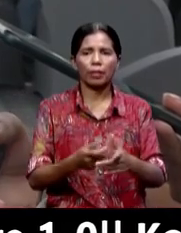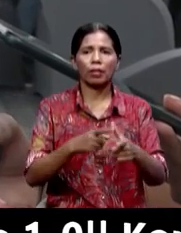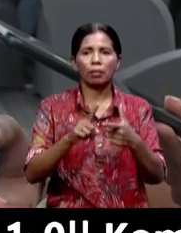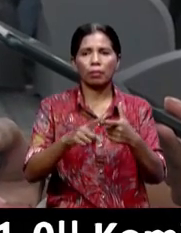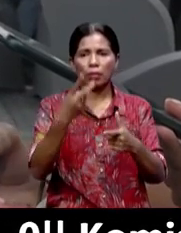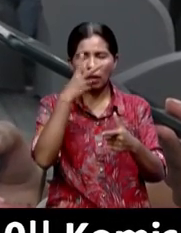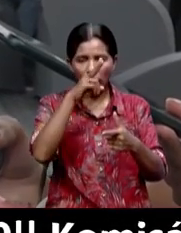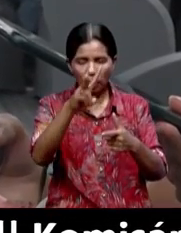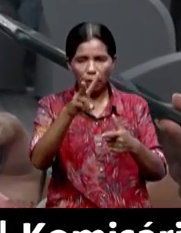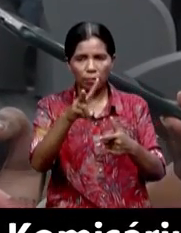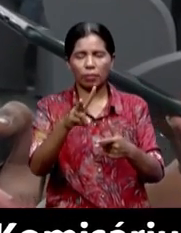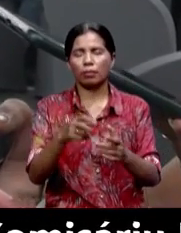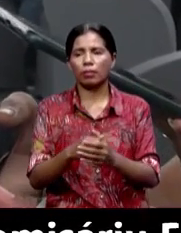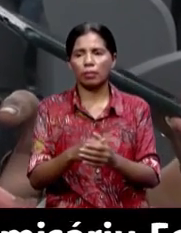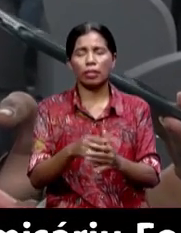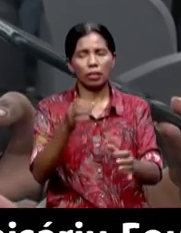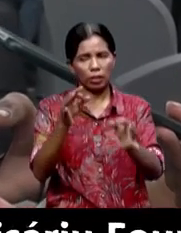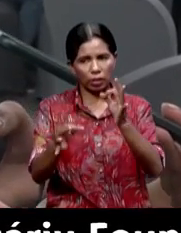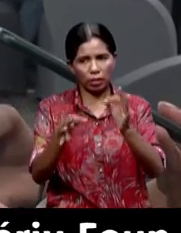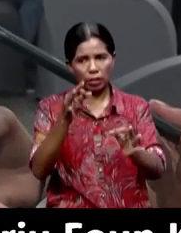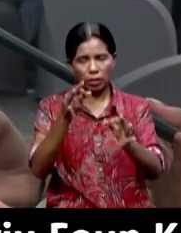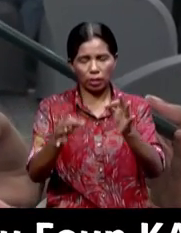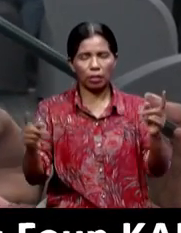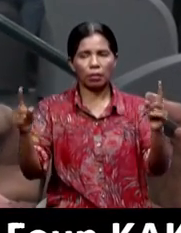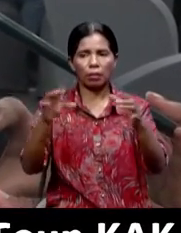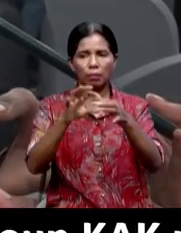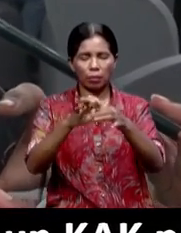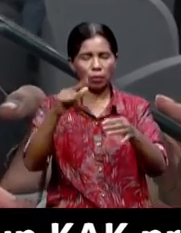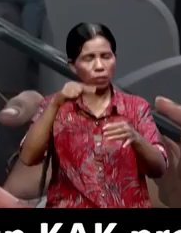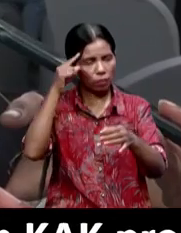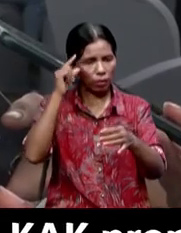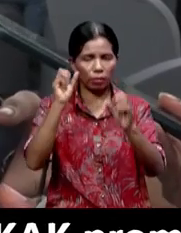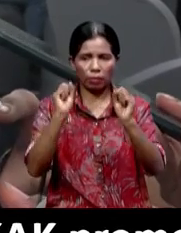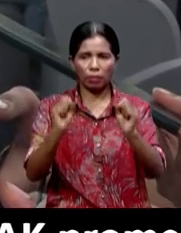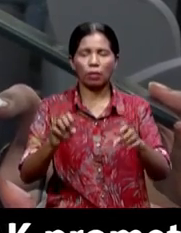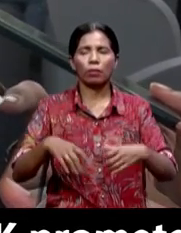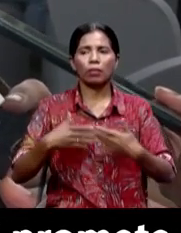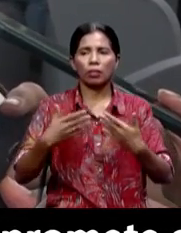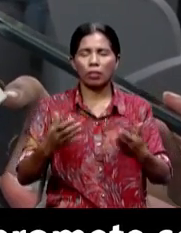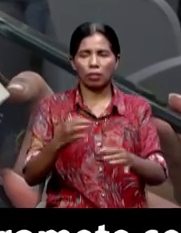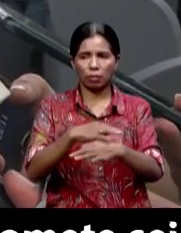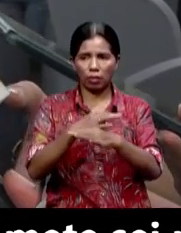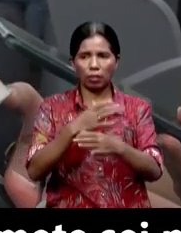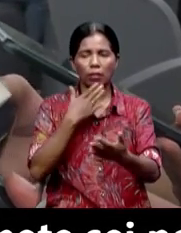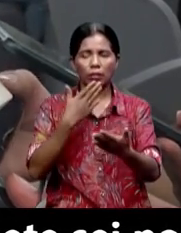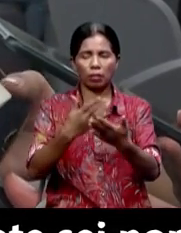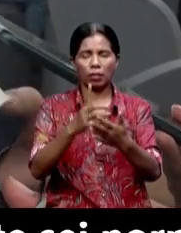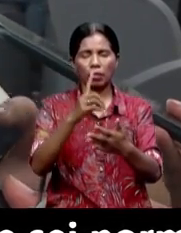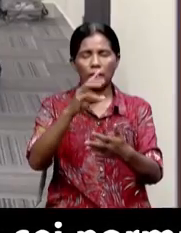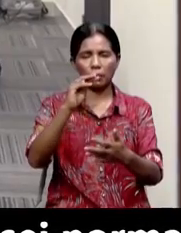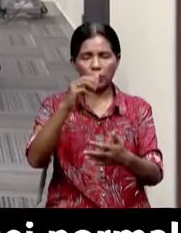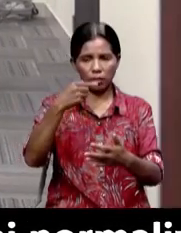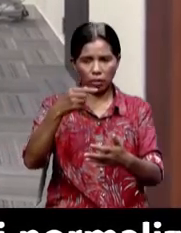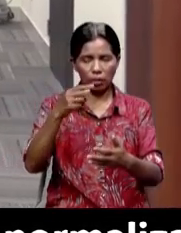haremos possibilidade, cabe para o membro do governo tutela, pensar a tua dia cliutan, dia NMG, ni papel e